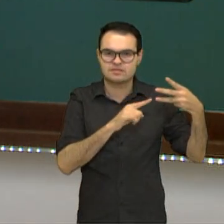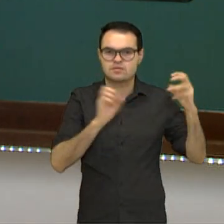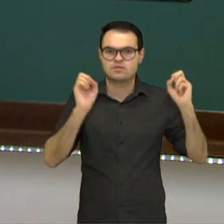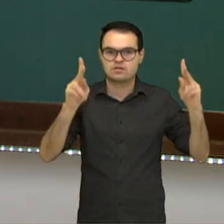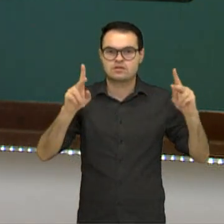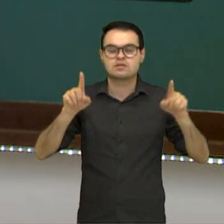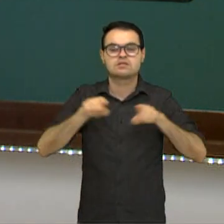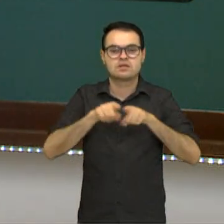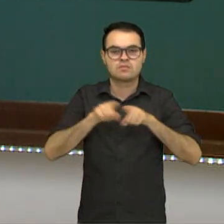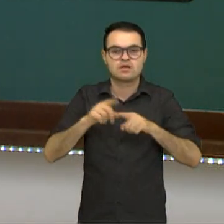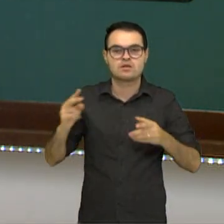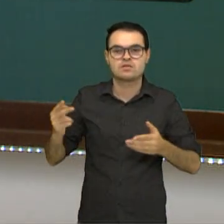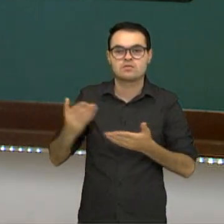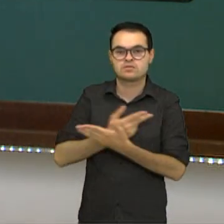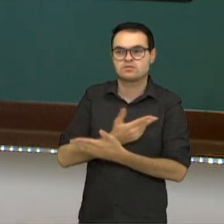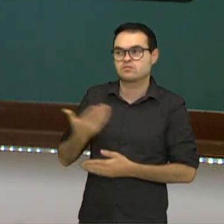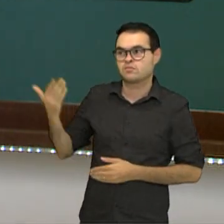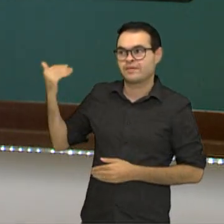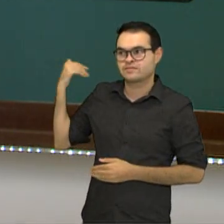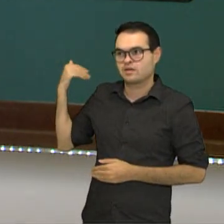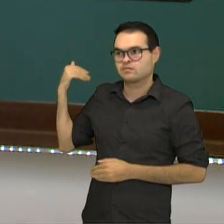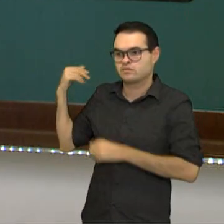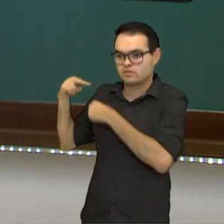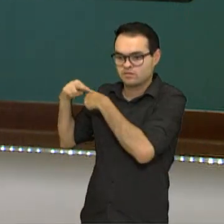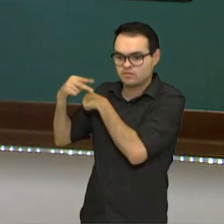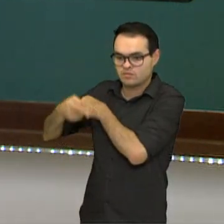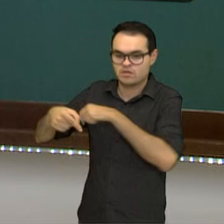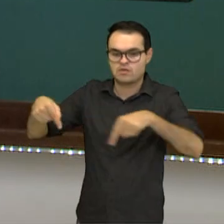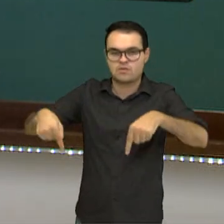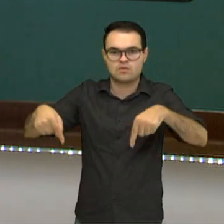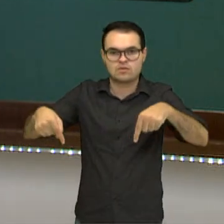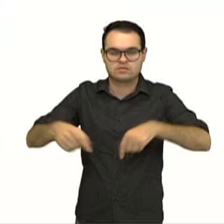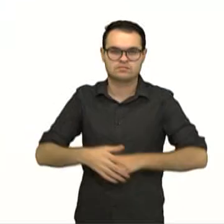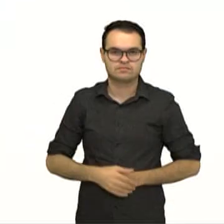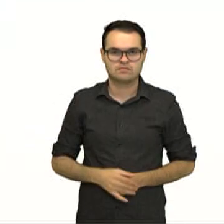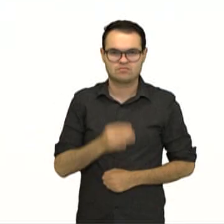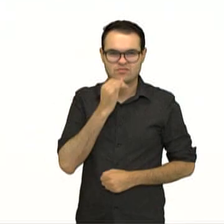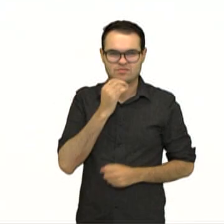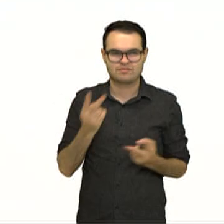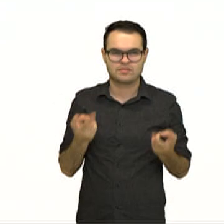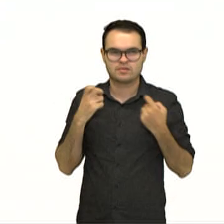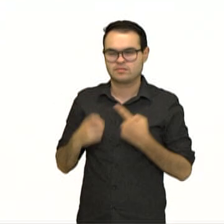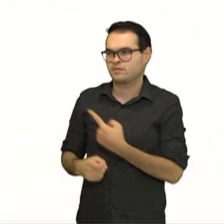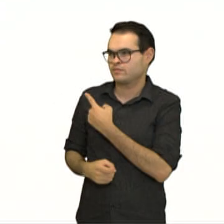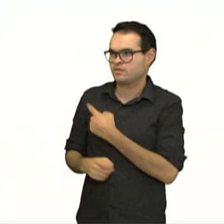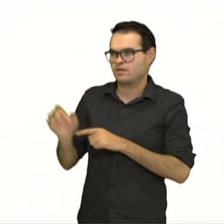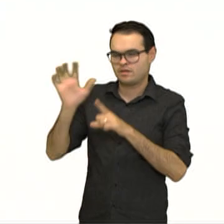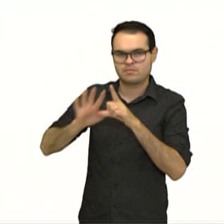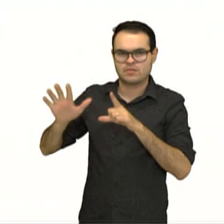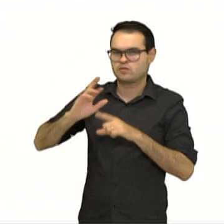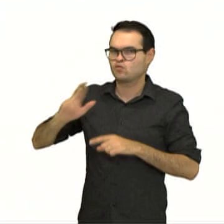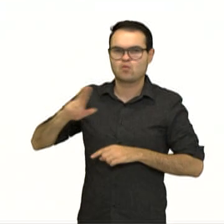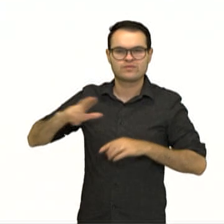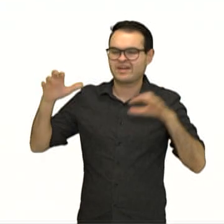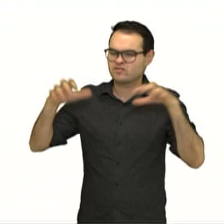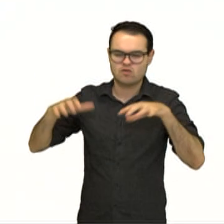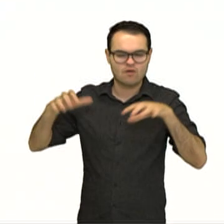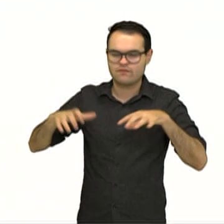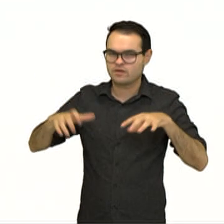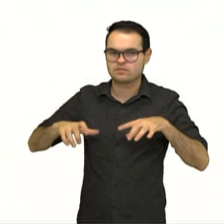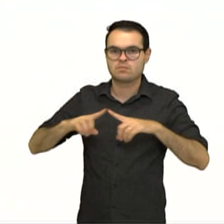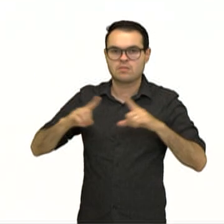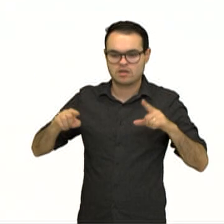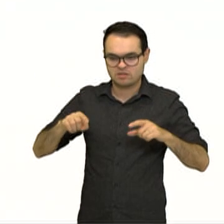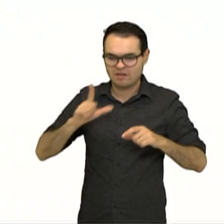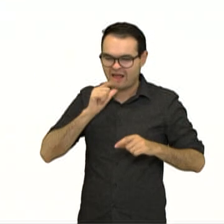que aconteceram no passado e a gente vê o reflexo dela no presente. Se você observar essa imagem, não está chovendo nesse momento, mas